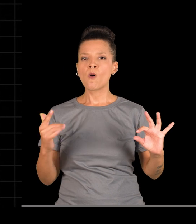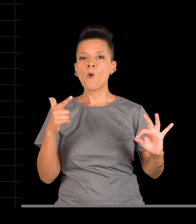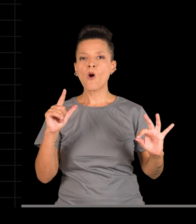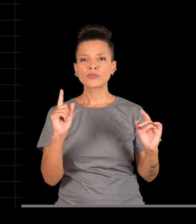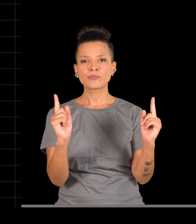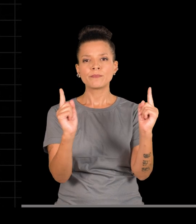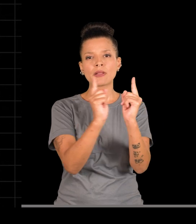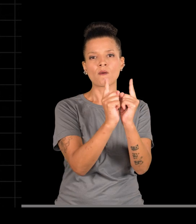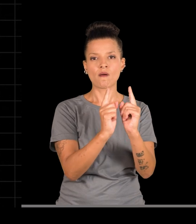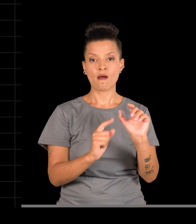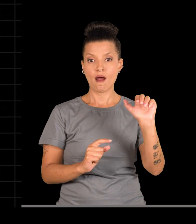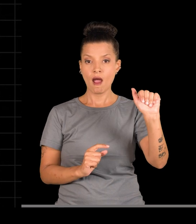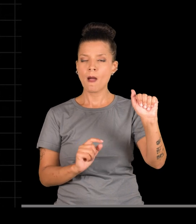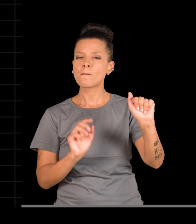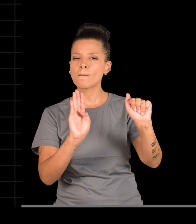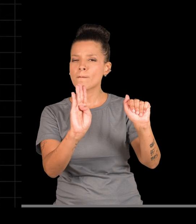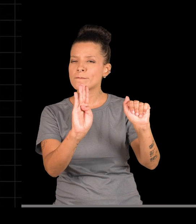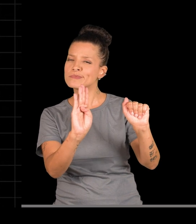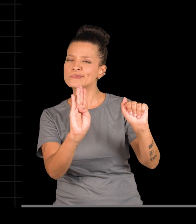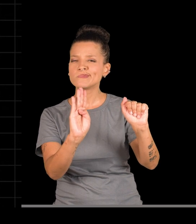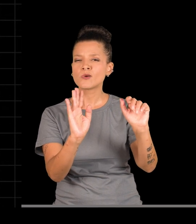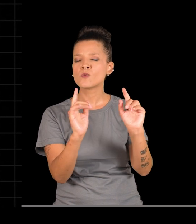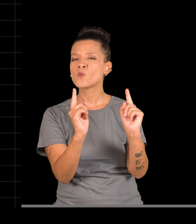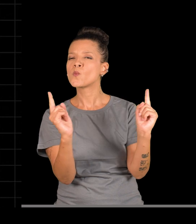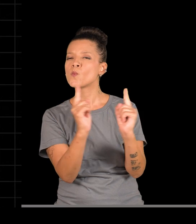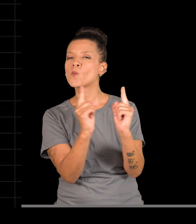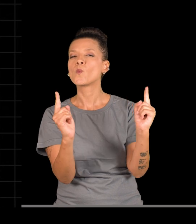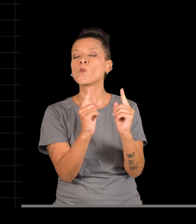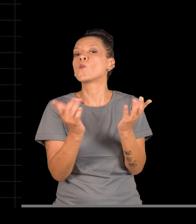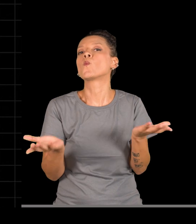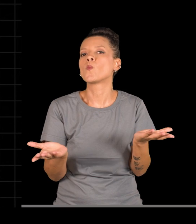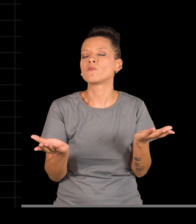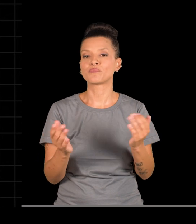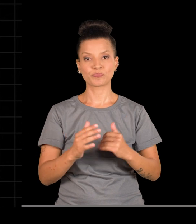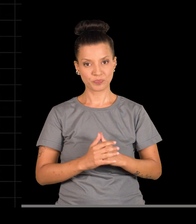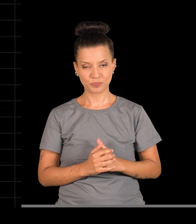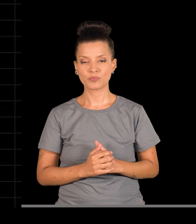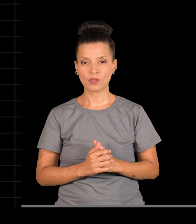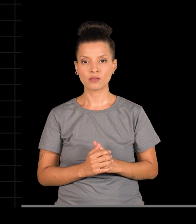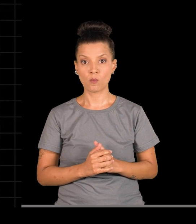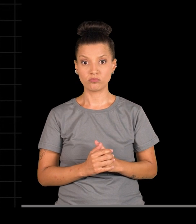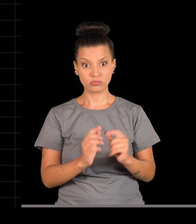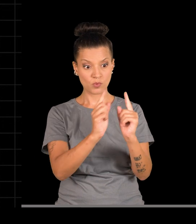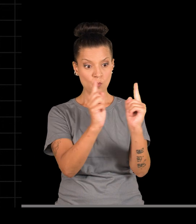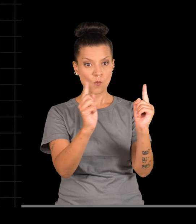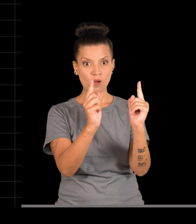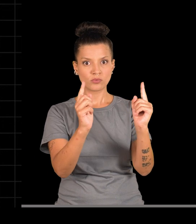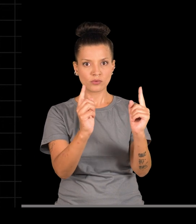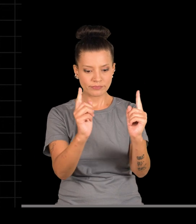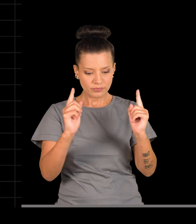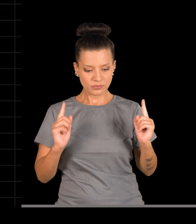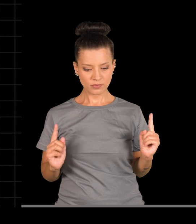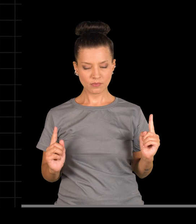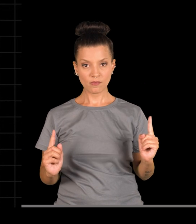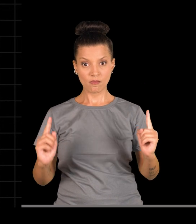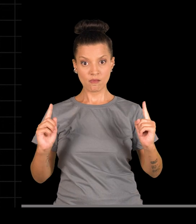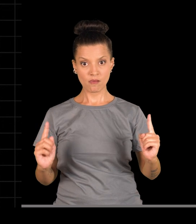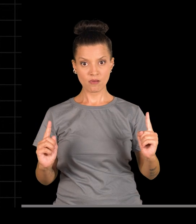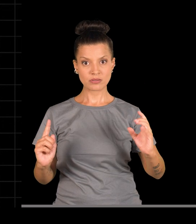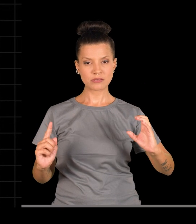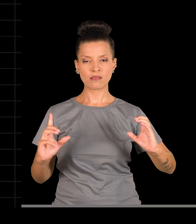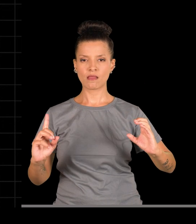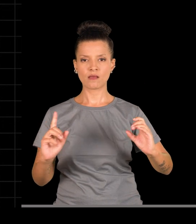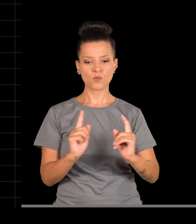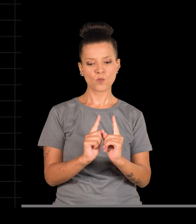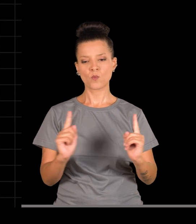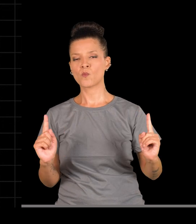quanto mede o segmento AB? Então aquele AB ali, ó, que está aqui, né? Ele vai representar quanto do total dessa reta,